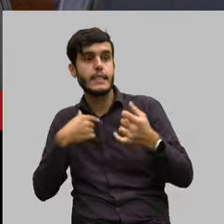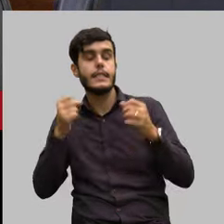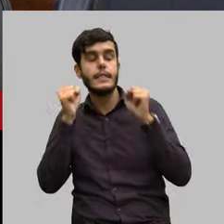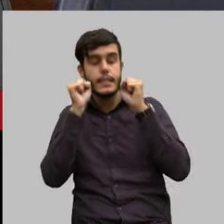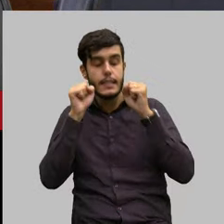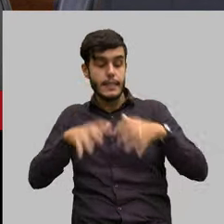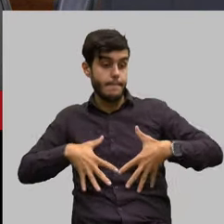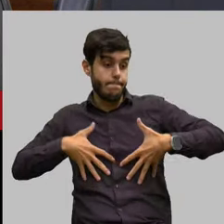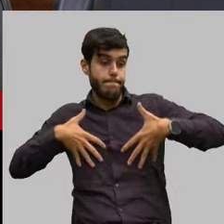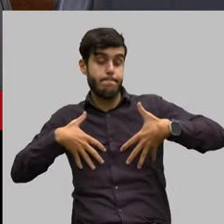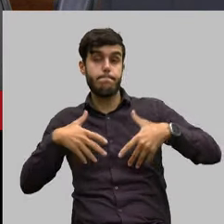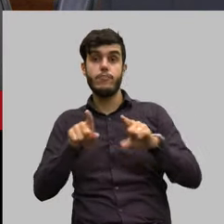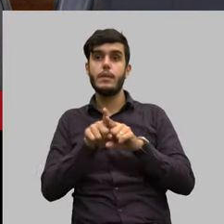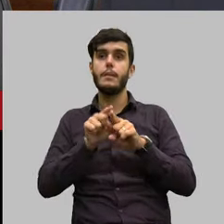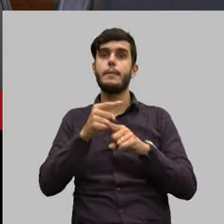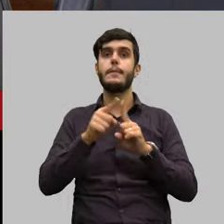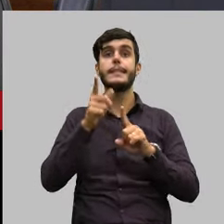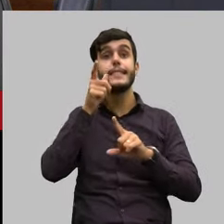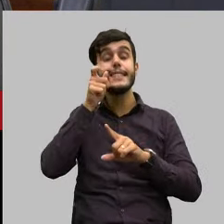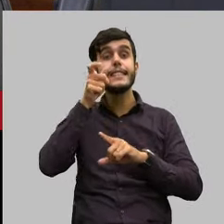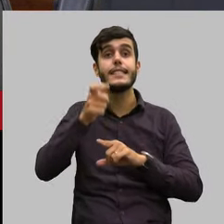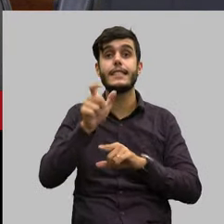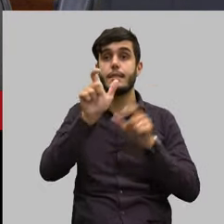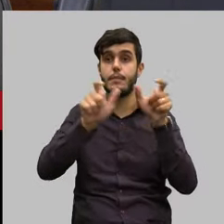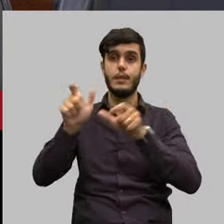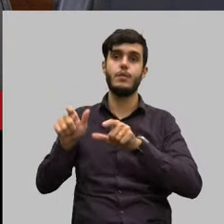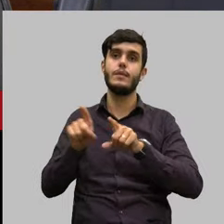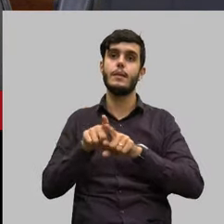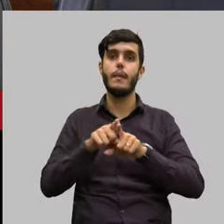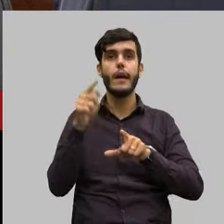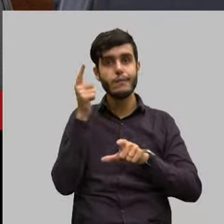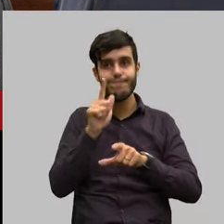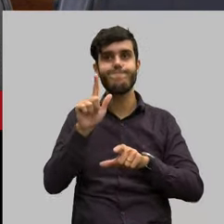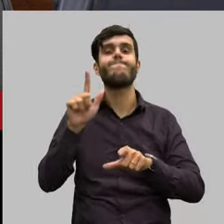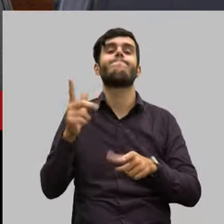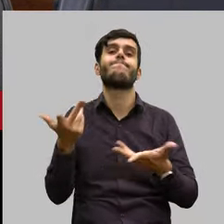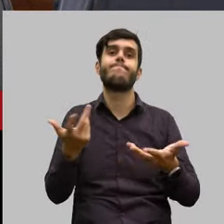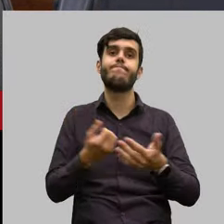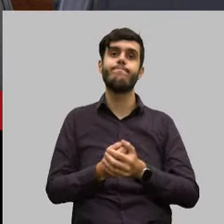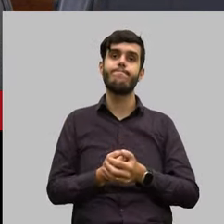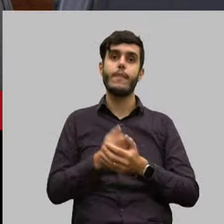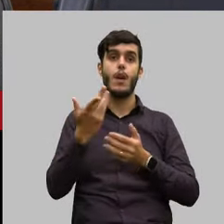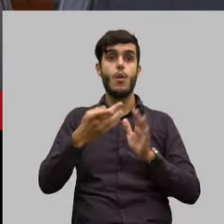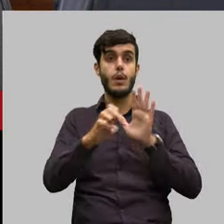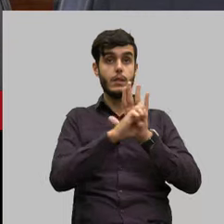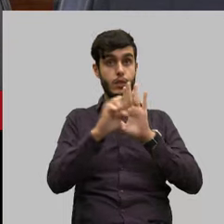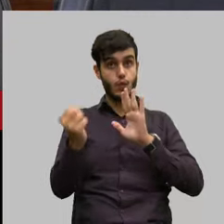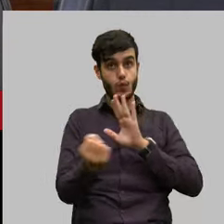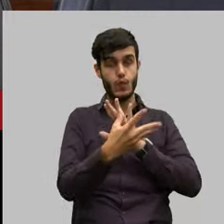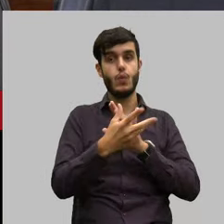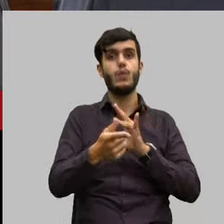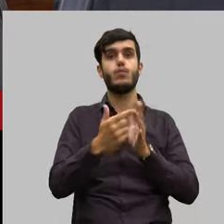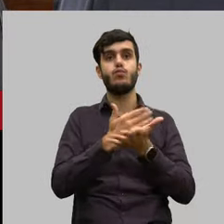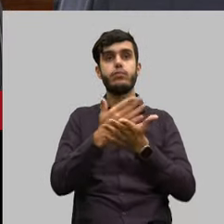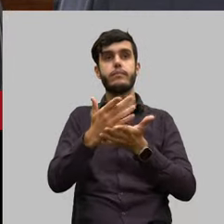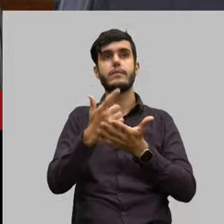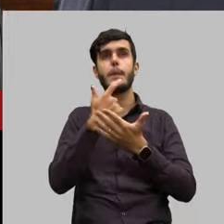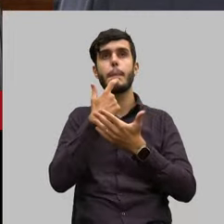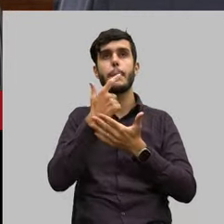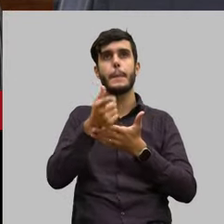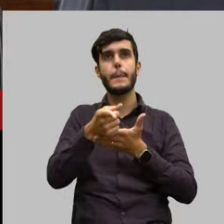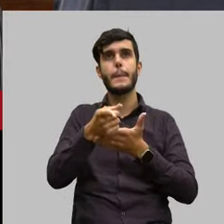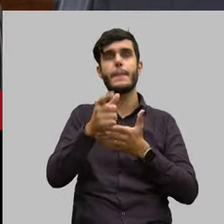dependência do interesse das operadoras para conseguir a gente espera com o novo edital que tá para ser lançado no final do mês a gente conseguir